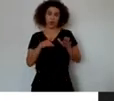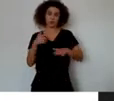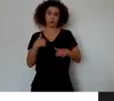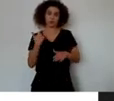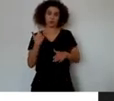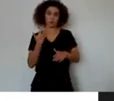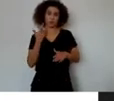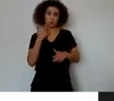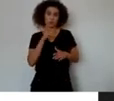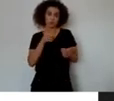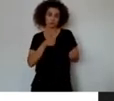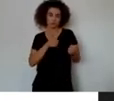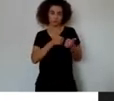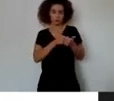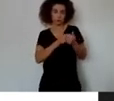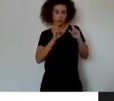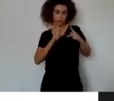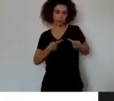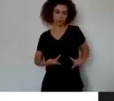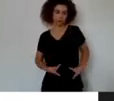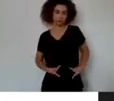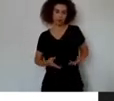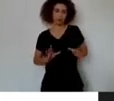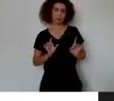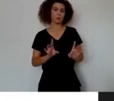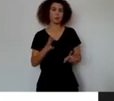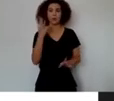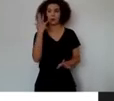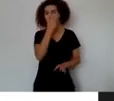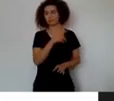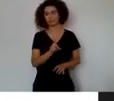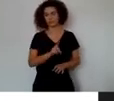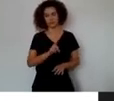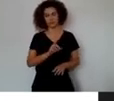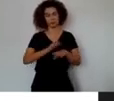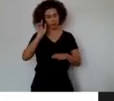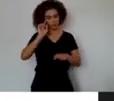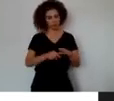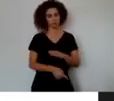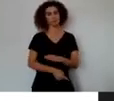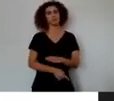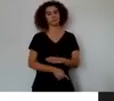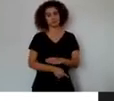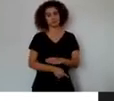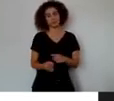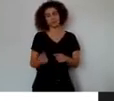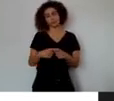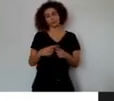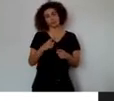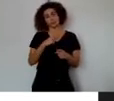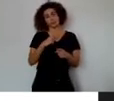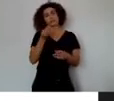inteira. Então, é um pouquinho mais complexo do que só falando de beleza. Né? Tem essa questão de humanizar mesmo, né? E, teoricamente,